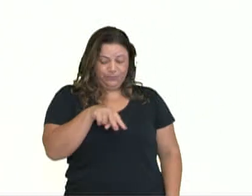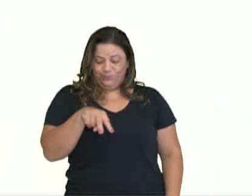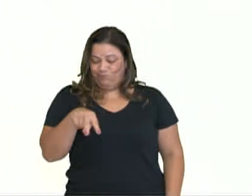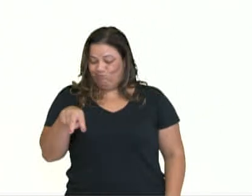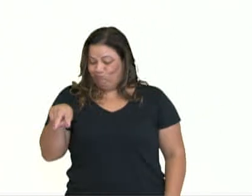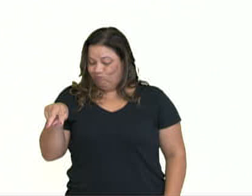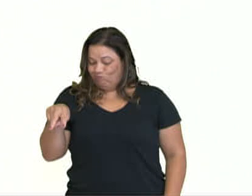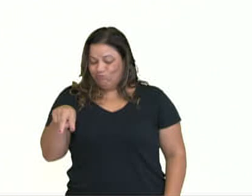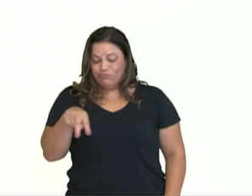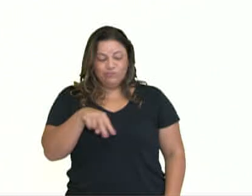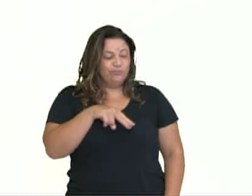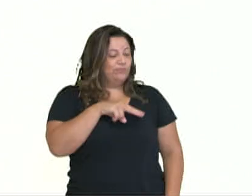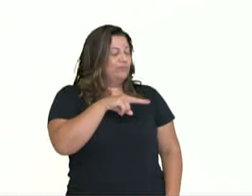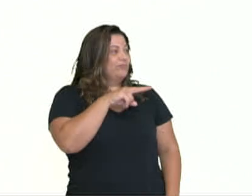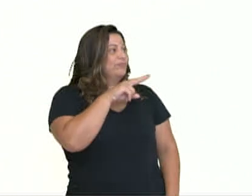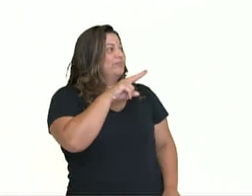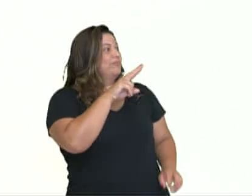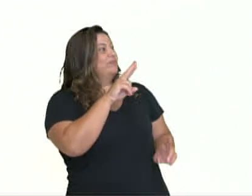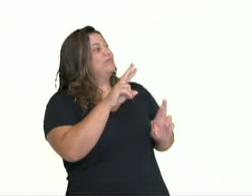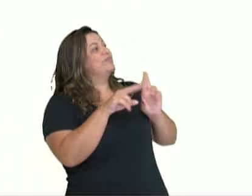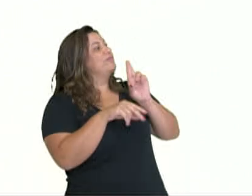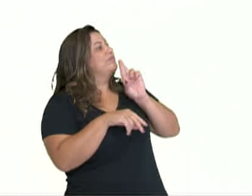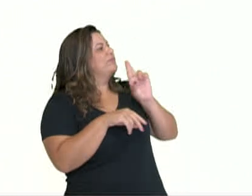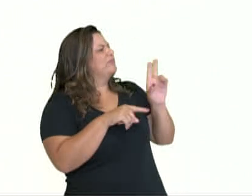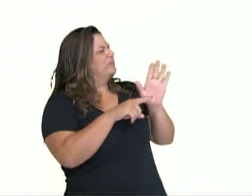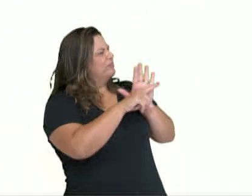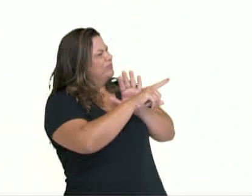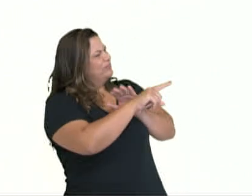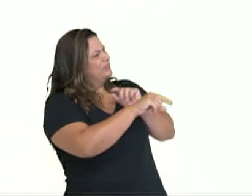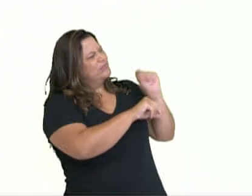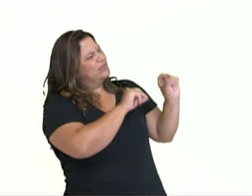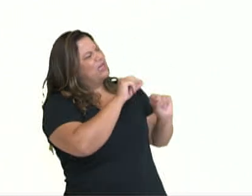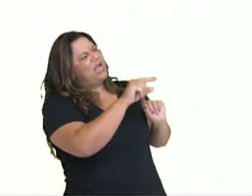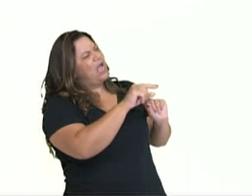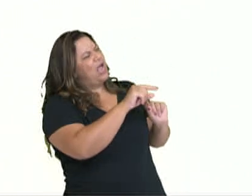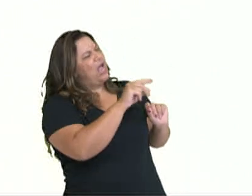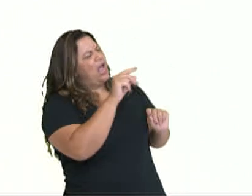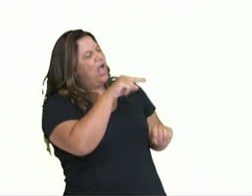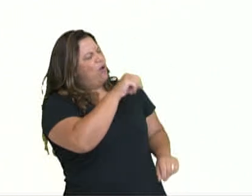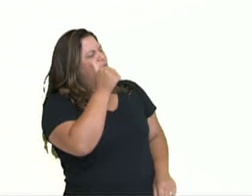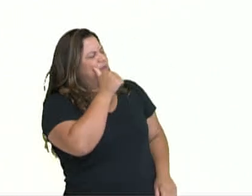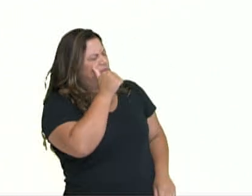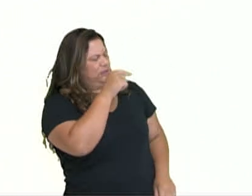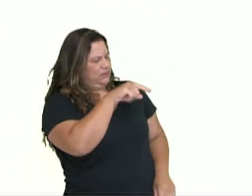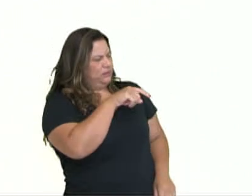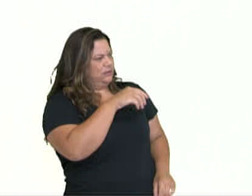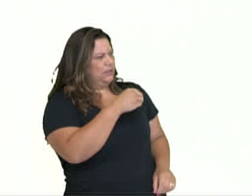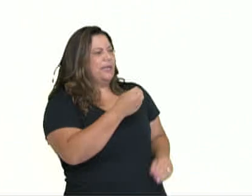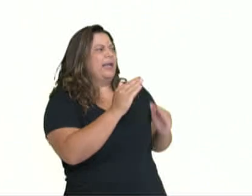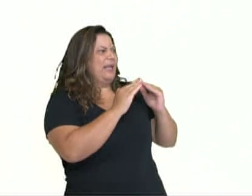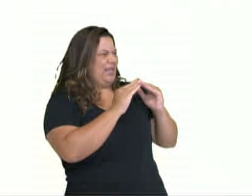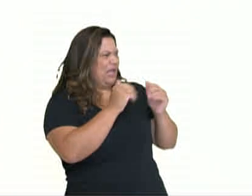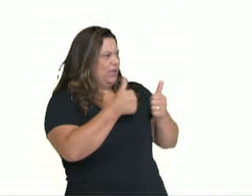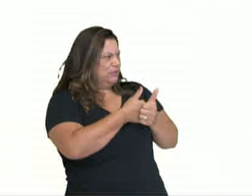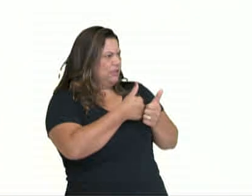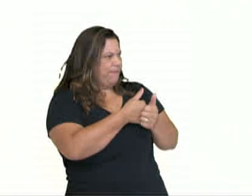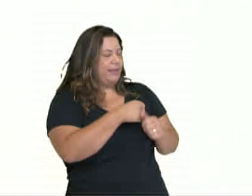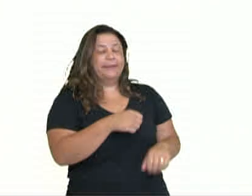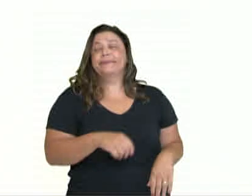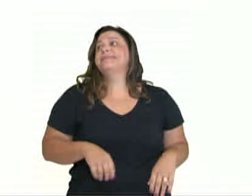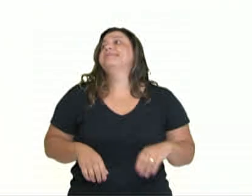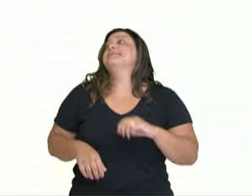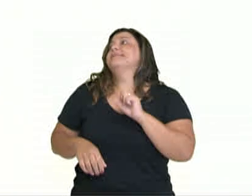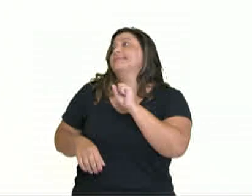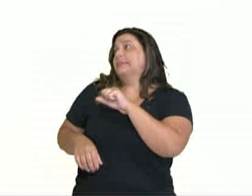tábuas gastas e respondi com outra pergunta. Mas a senhora mora aqui perto? Em Lucena. Já tomei